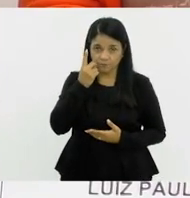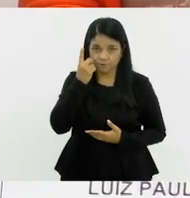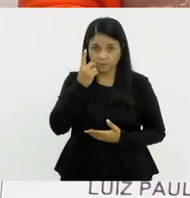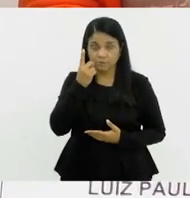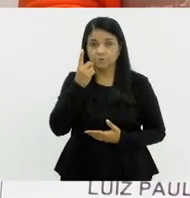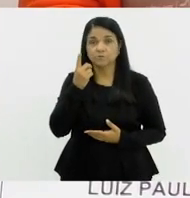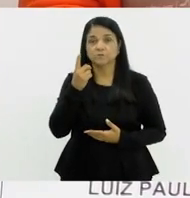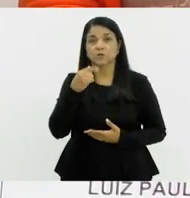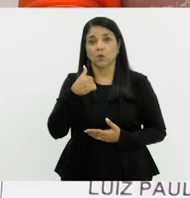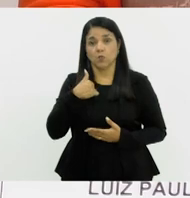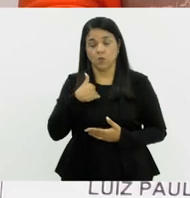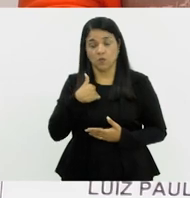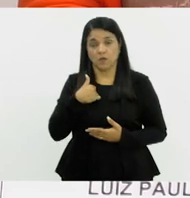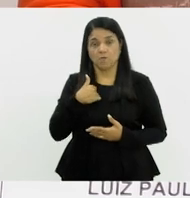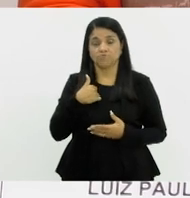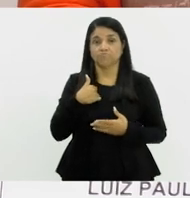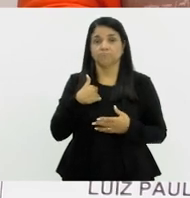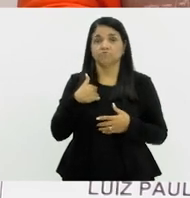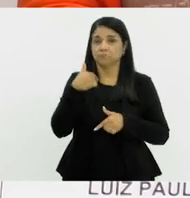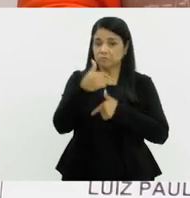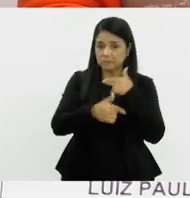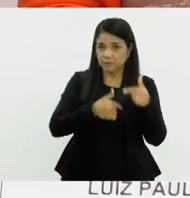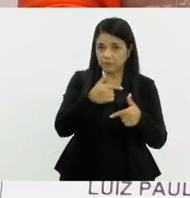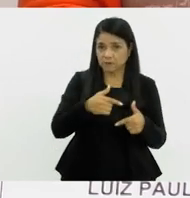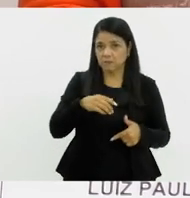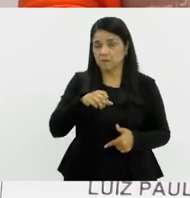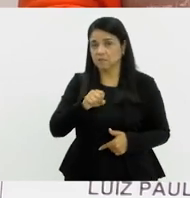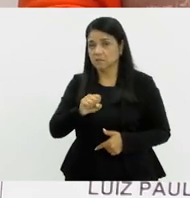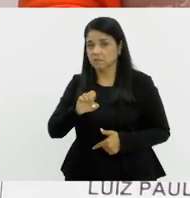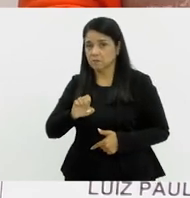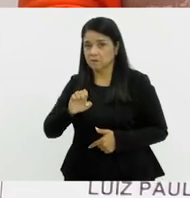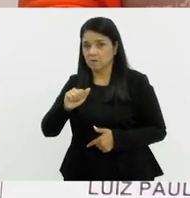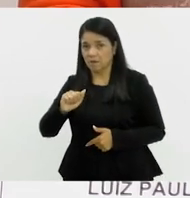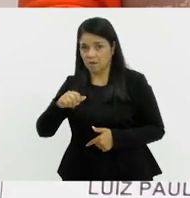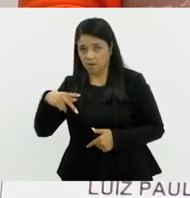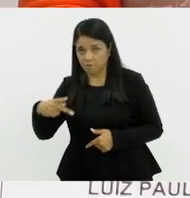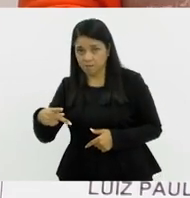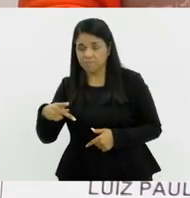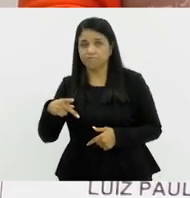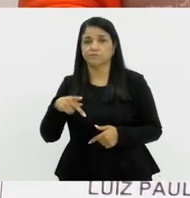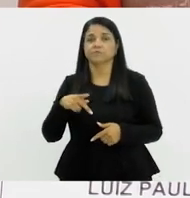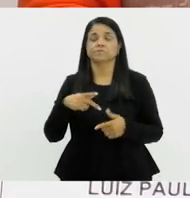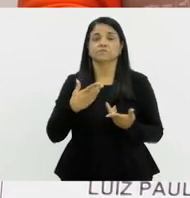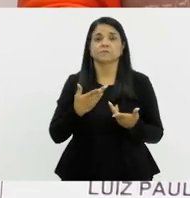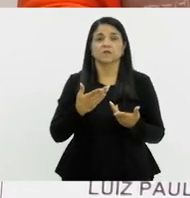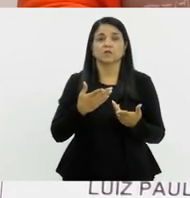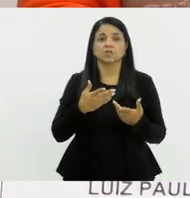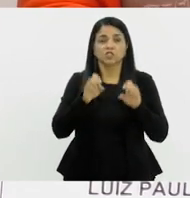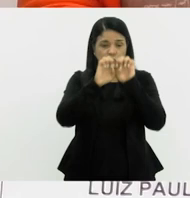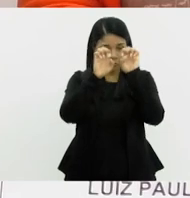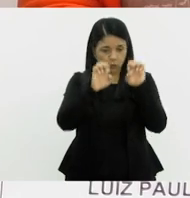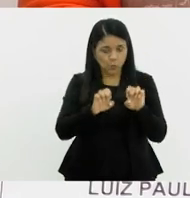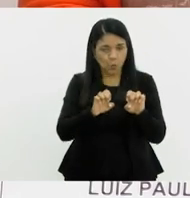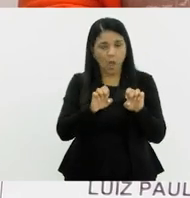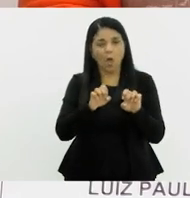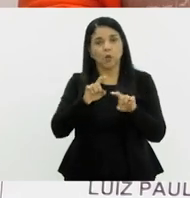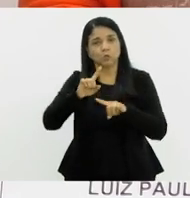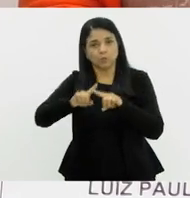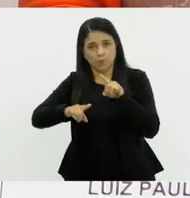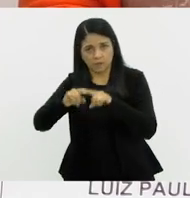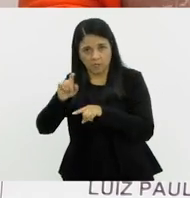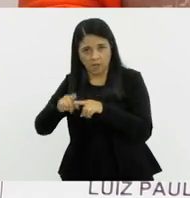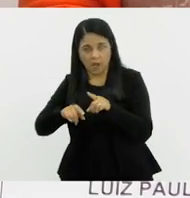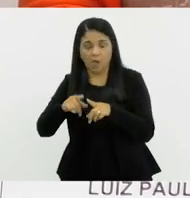Deputada, a parte que compete à CEAP é todo o planejamento operacional, logístico e estrutural daquele equipamento. A